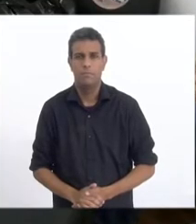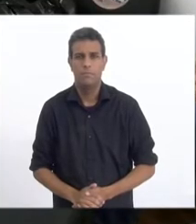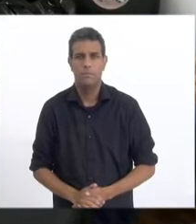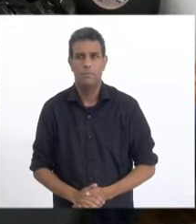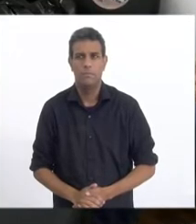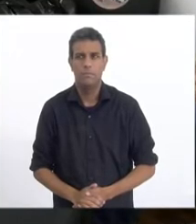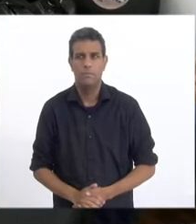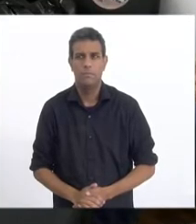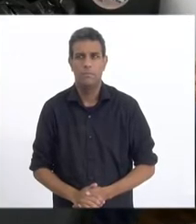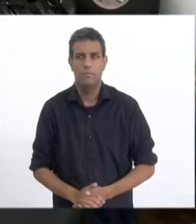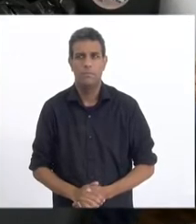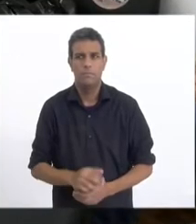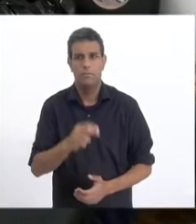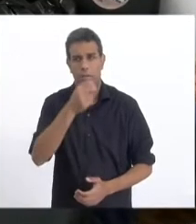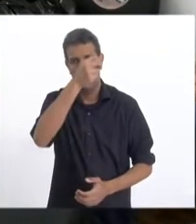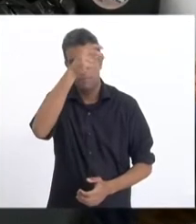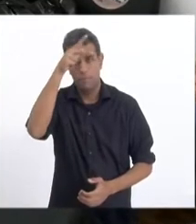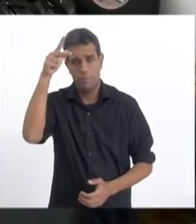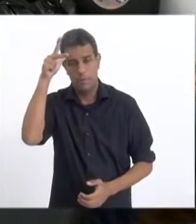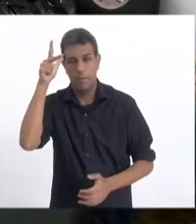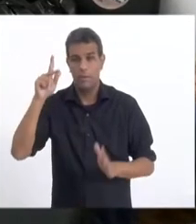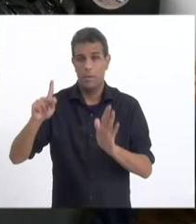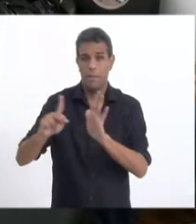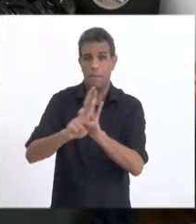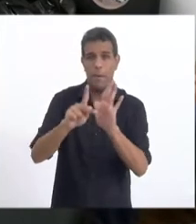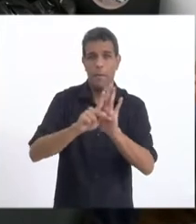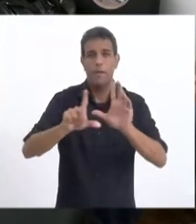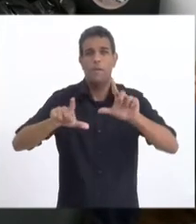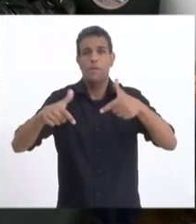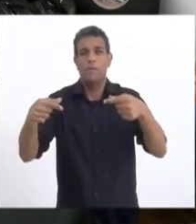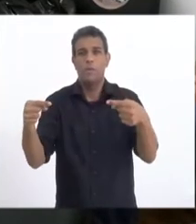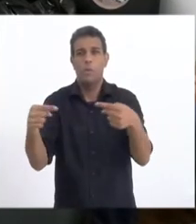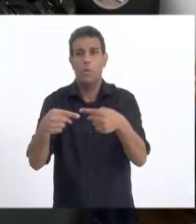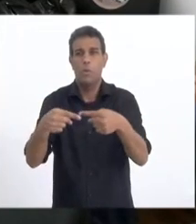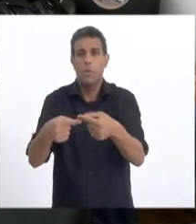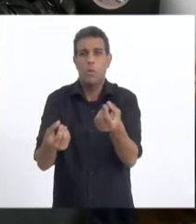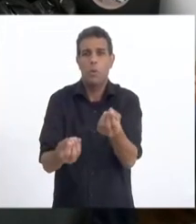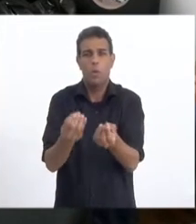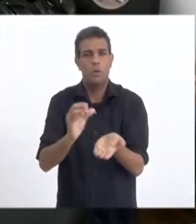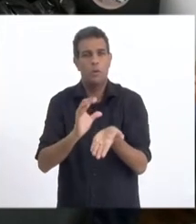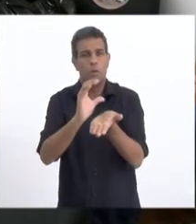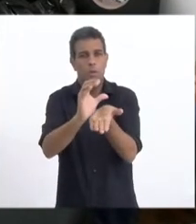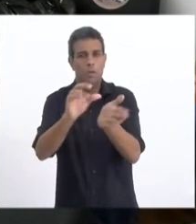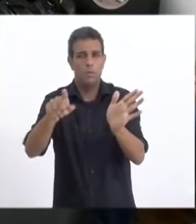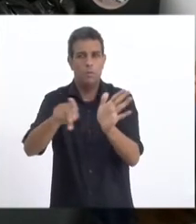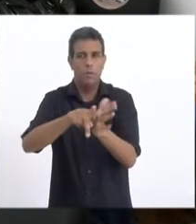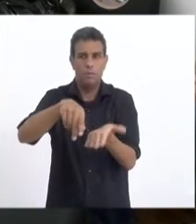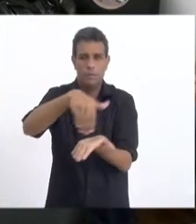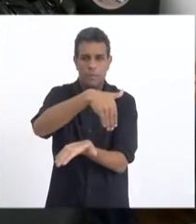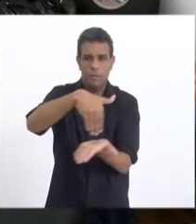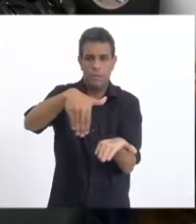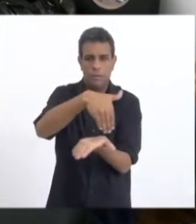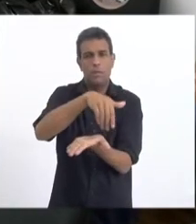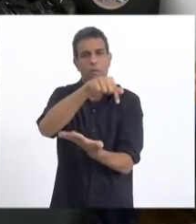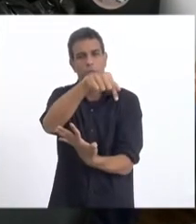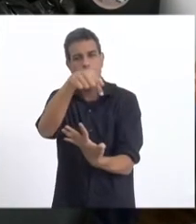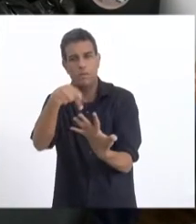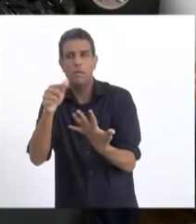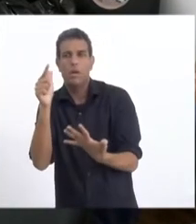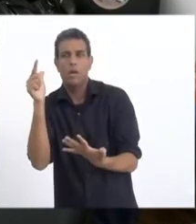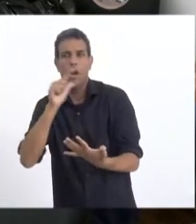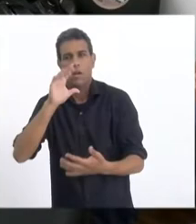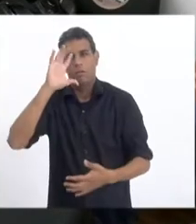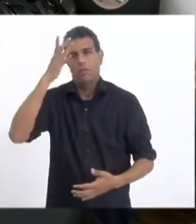Nosso prefeito Capitão Nelson tem dado uma atenção aqui ao orçamento da nossa secretaria, e aí vai ser possível a